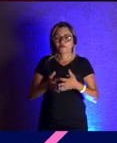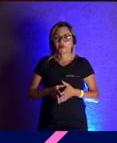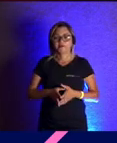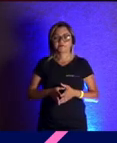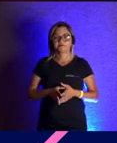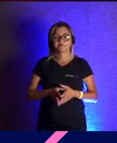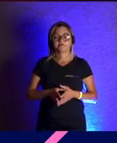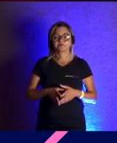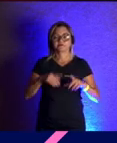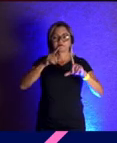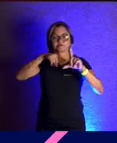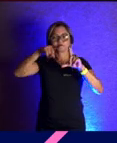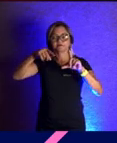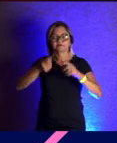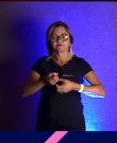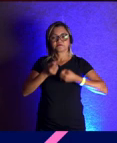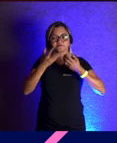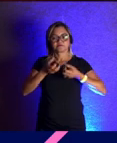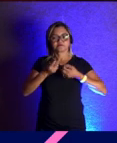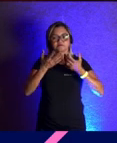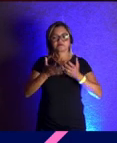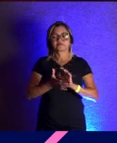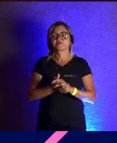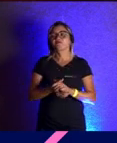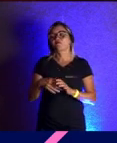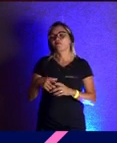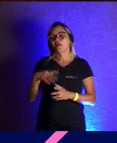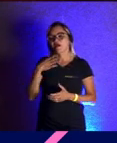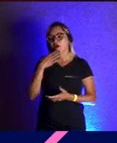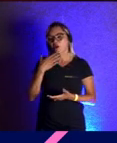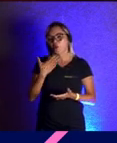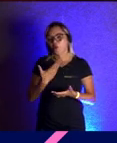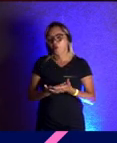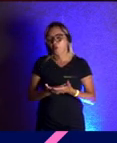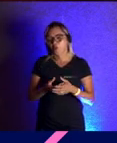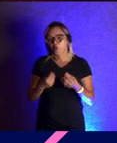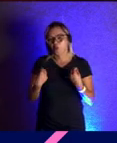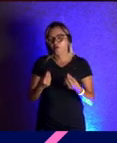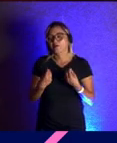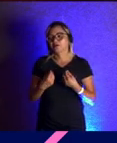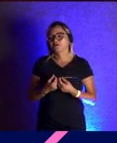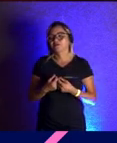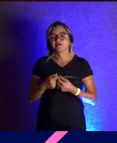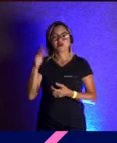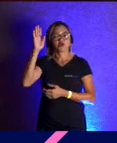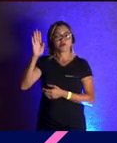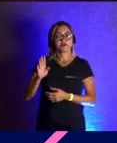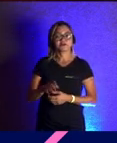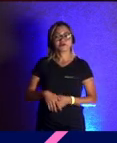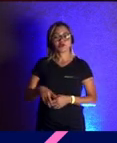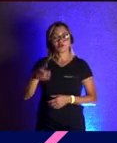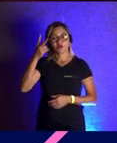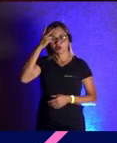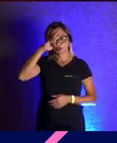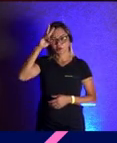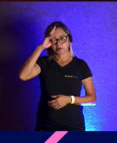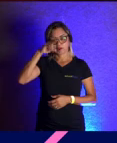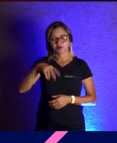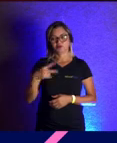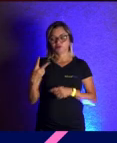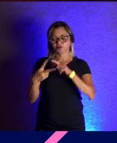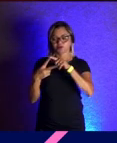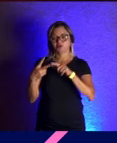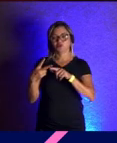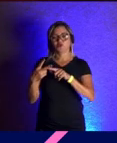usados. Né. É impressionante também estar falando do Brasil e do México, porque são duas